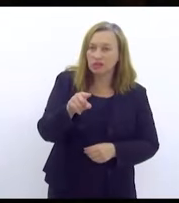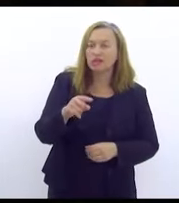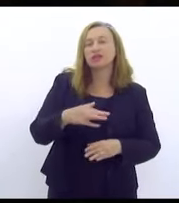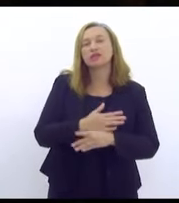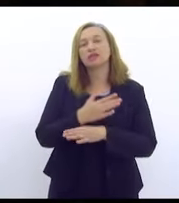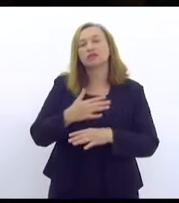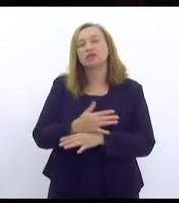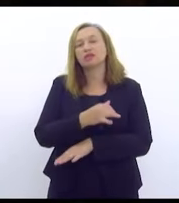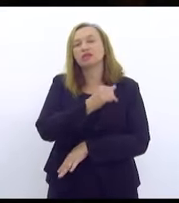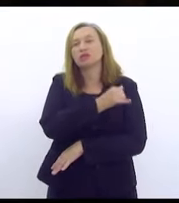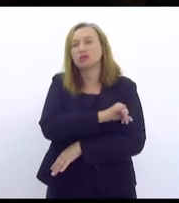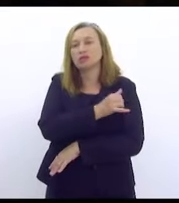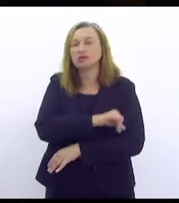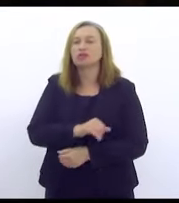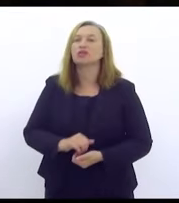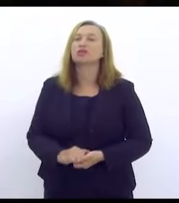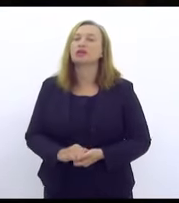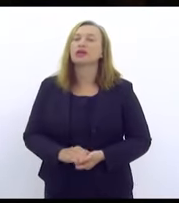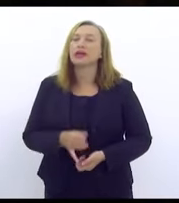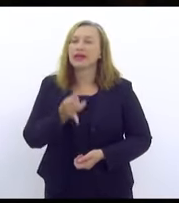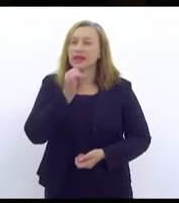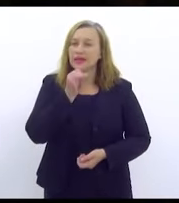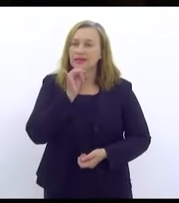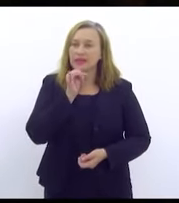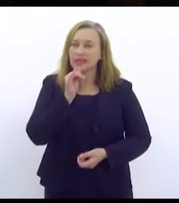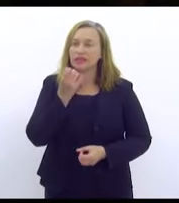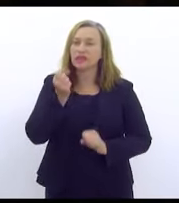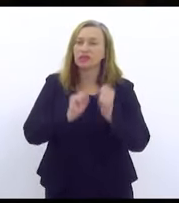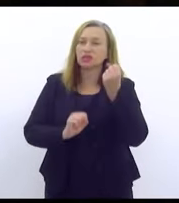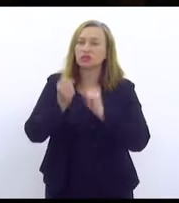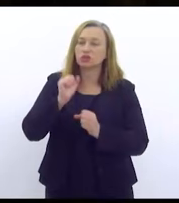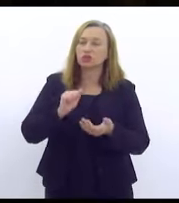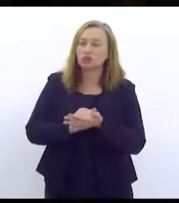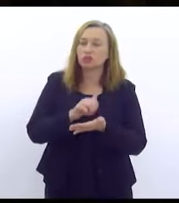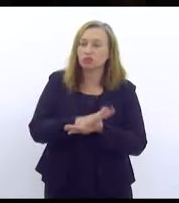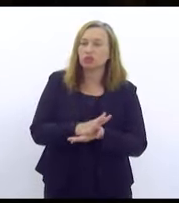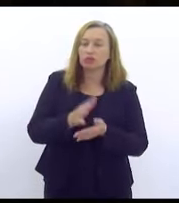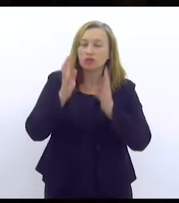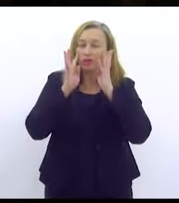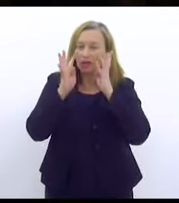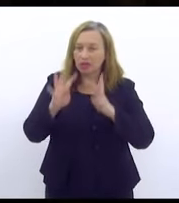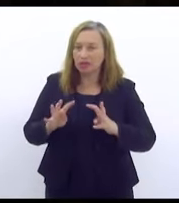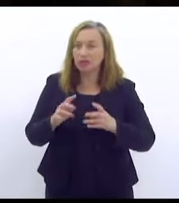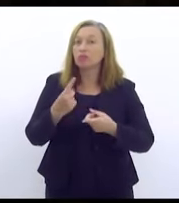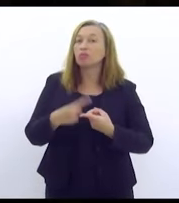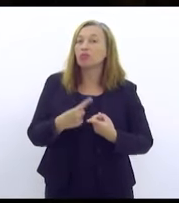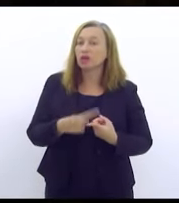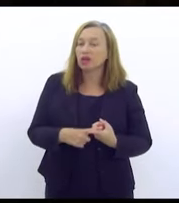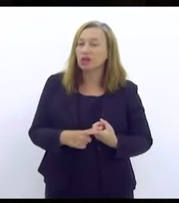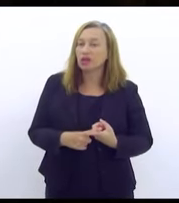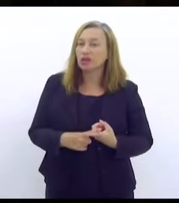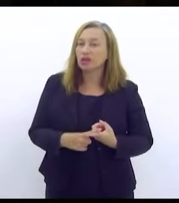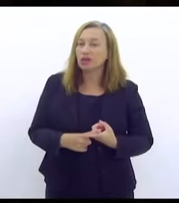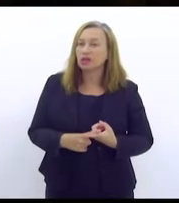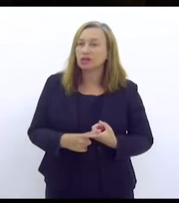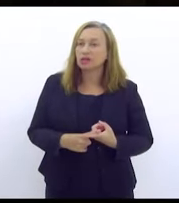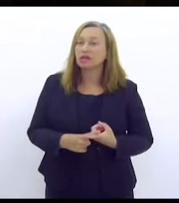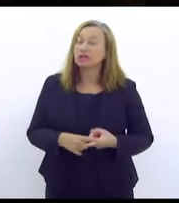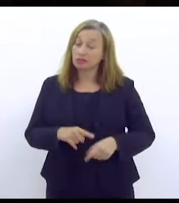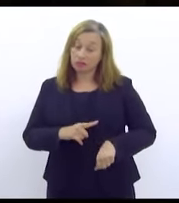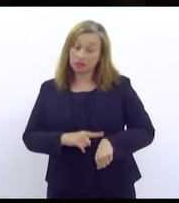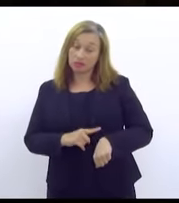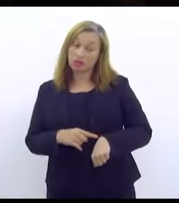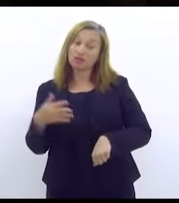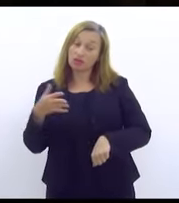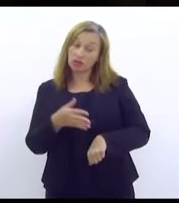Rio de Janeiro, como, por exemplo, na indústria das multas. Fique atento, porque a hora já chegou